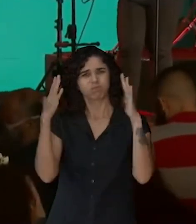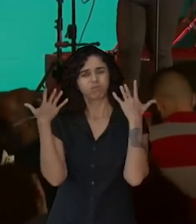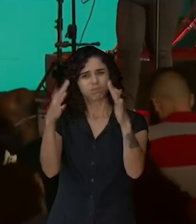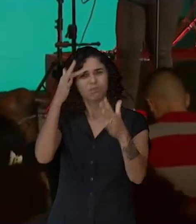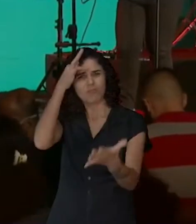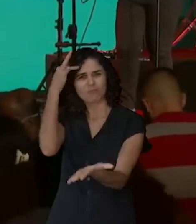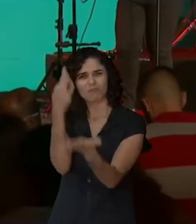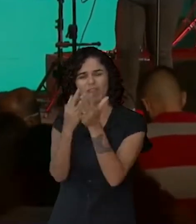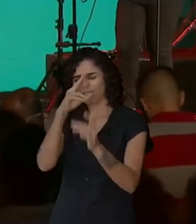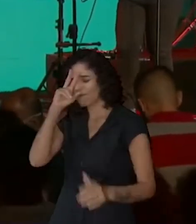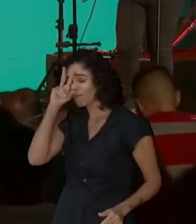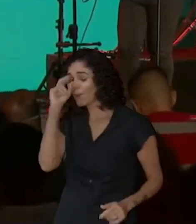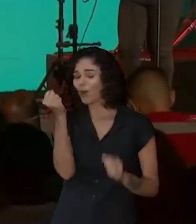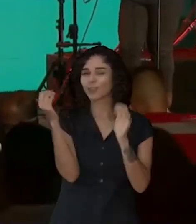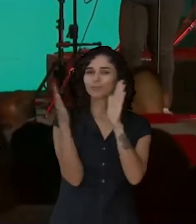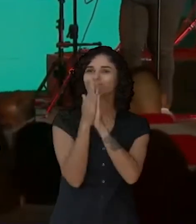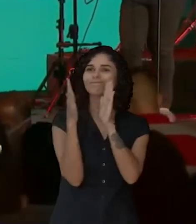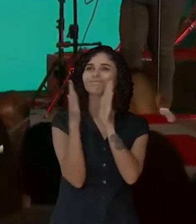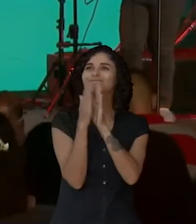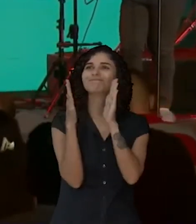fé.